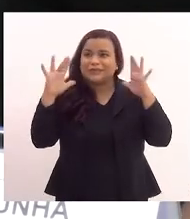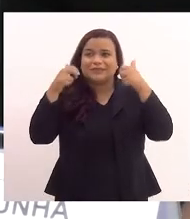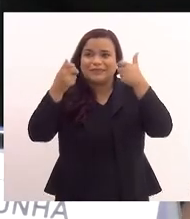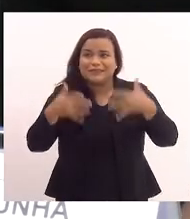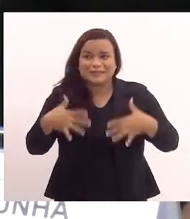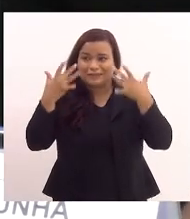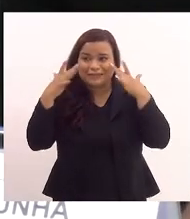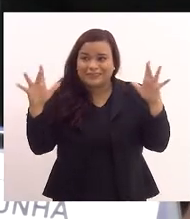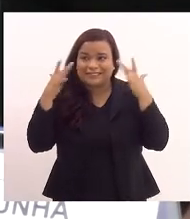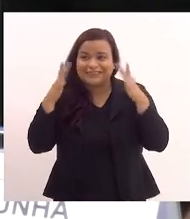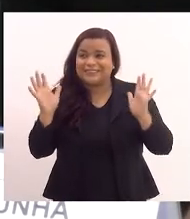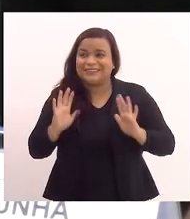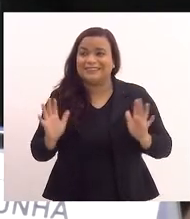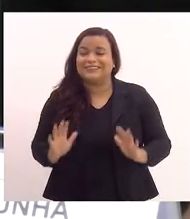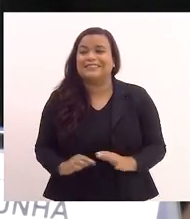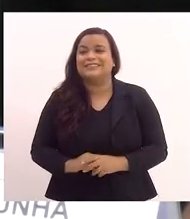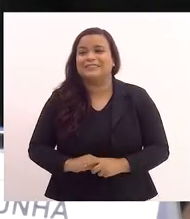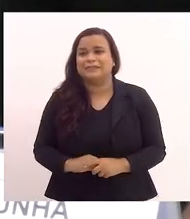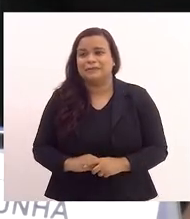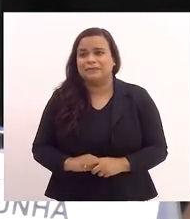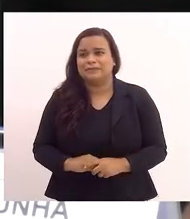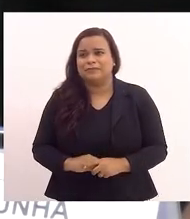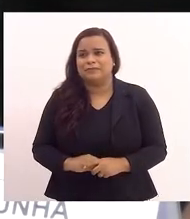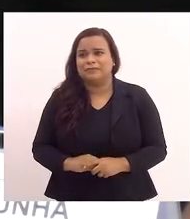Difícil colocar em palavras.